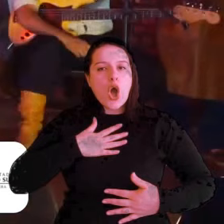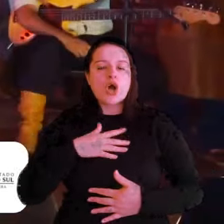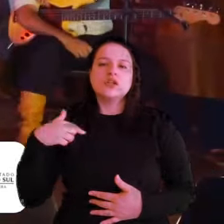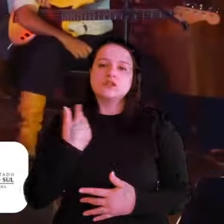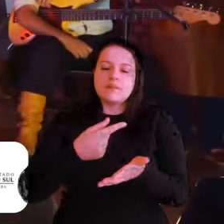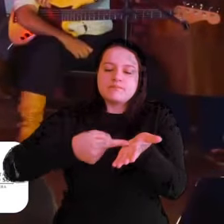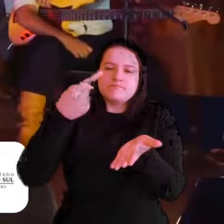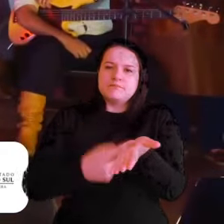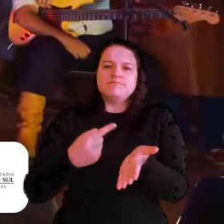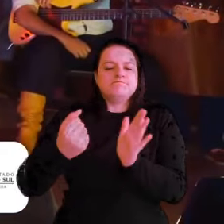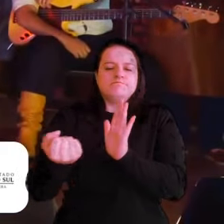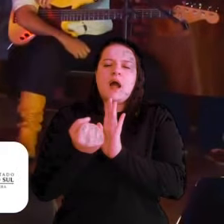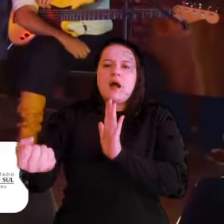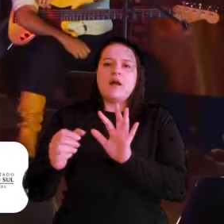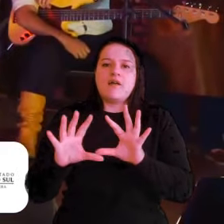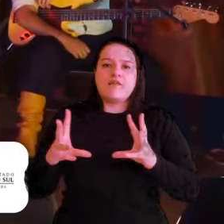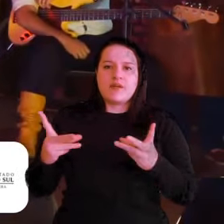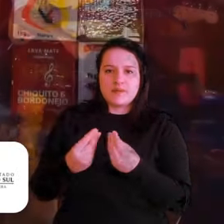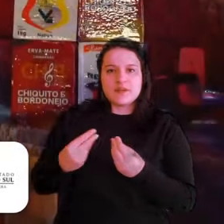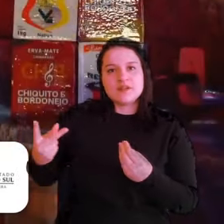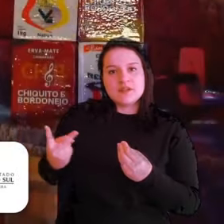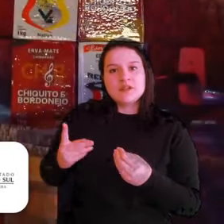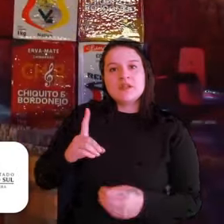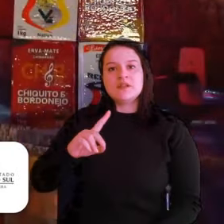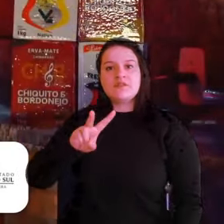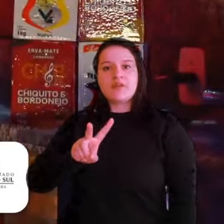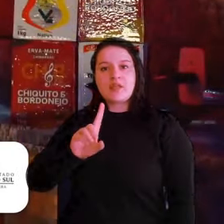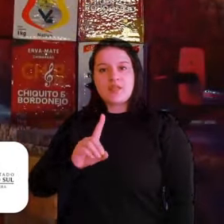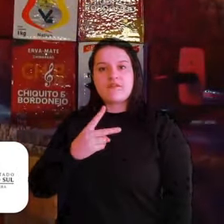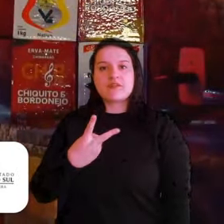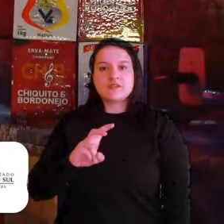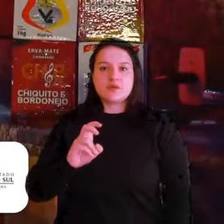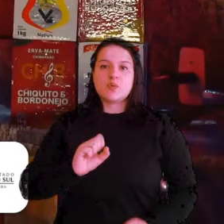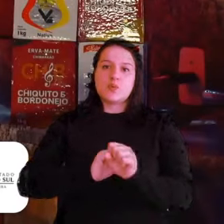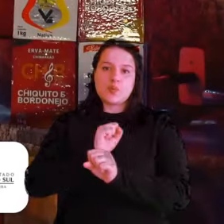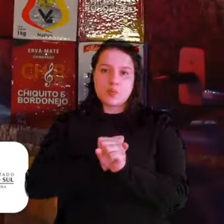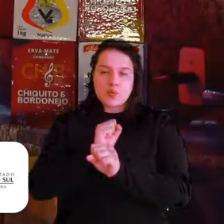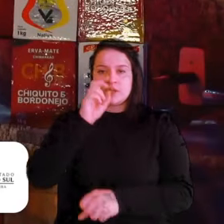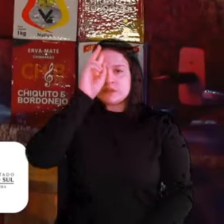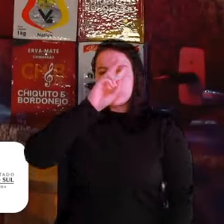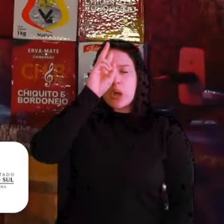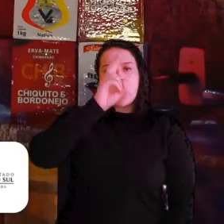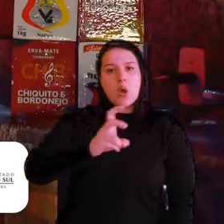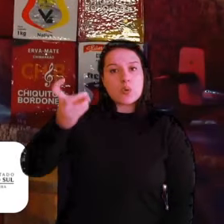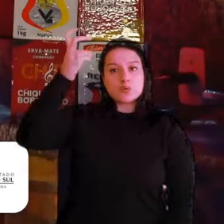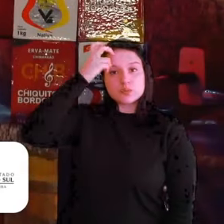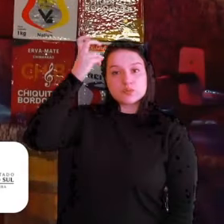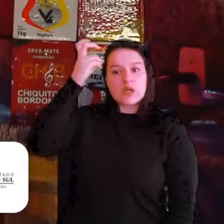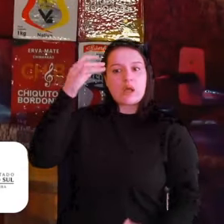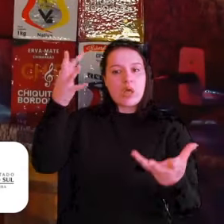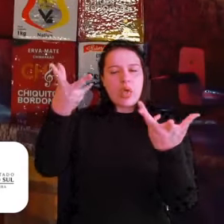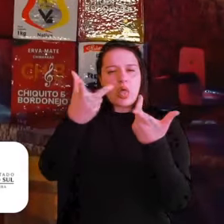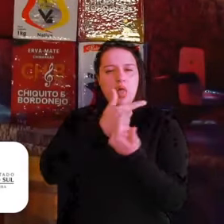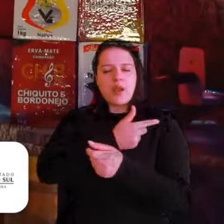amigos, para marcar uma data histórica na família do Chiquito e Bordoneio, o DVD 25 anos de história, de cultura, de glória